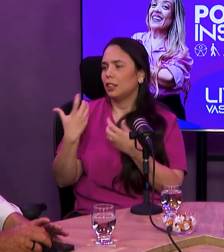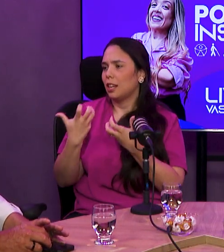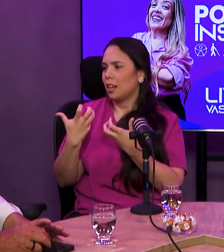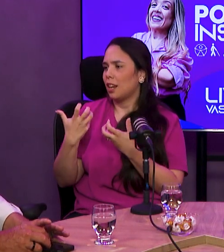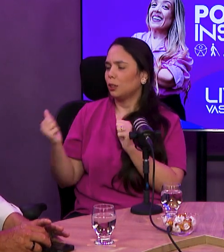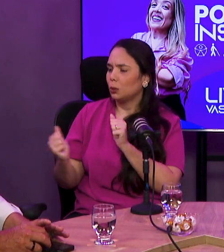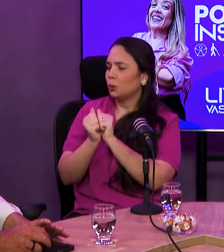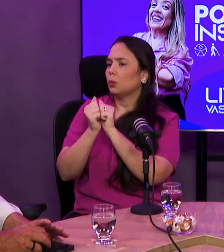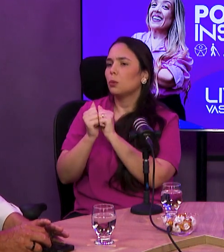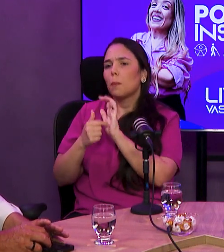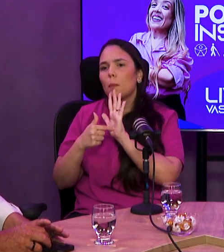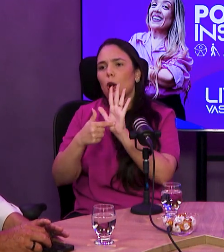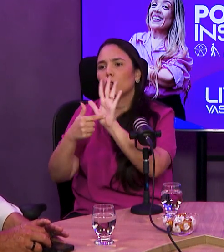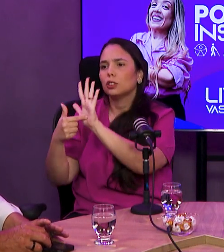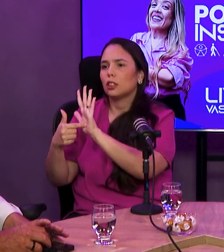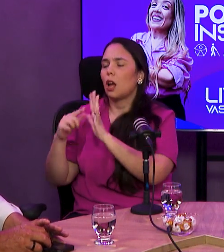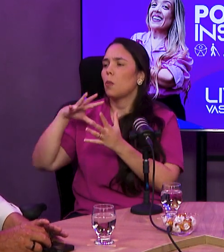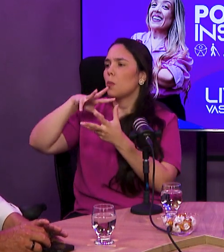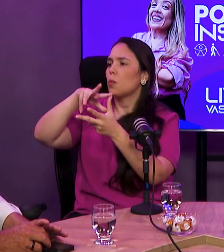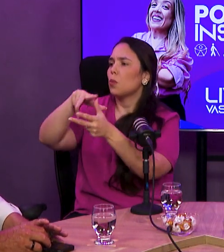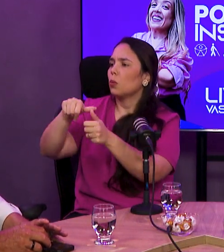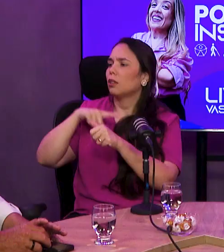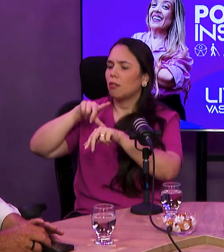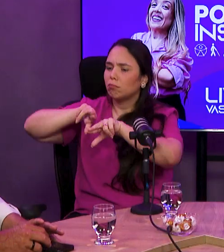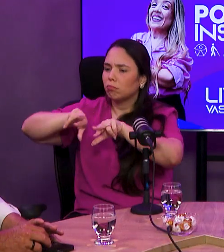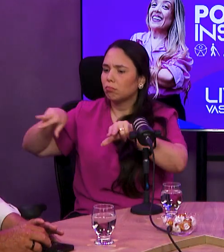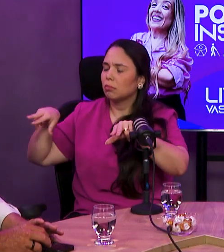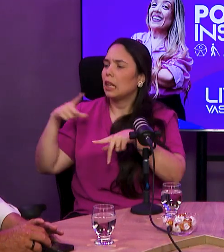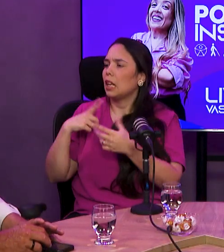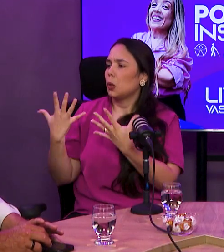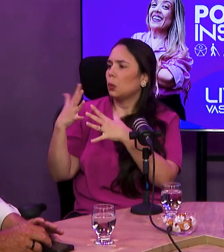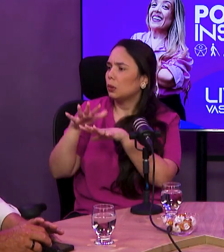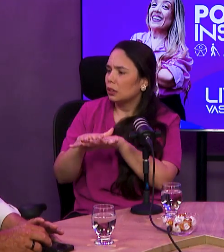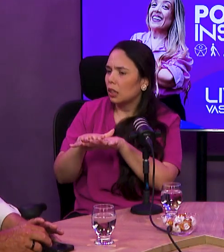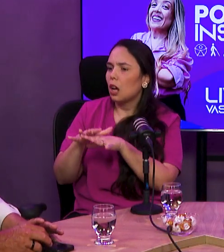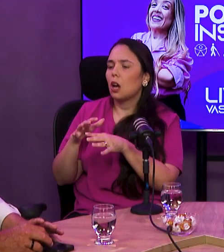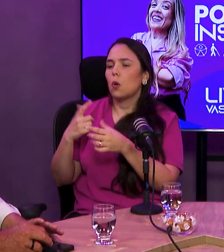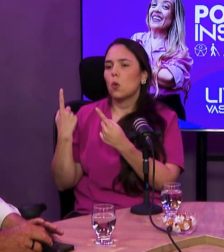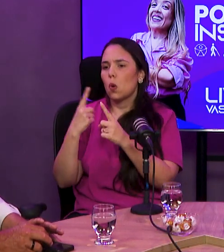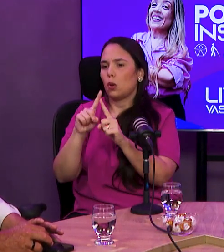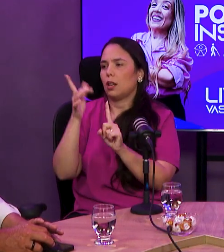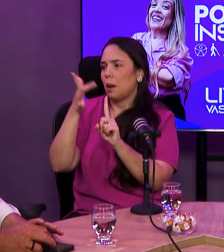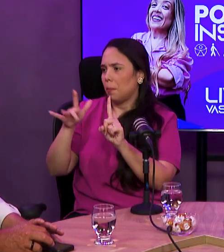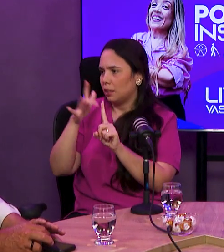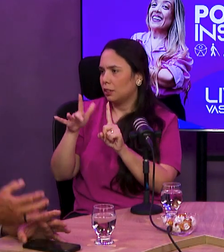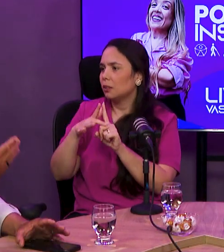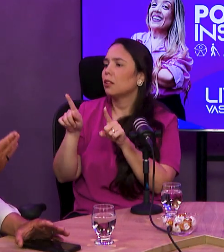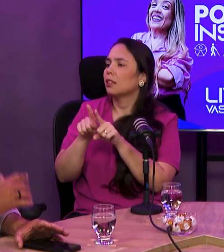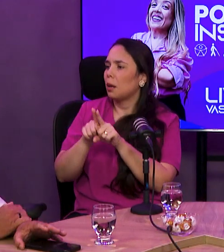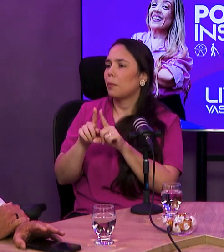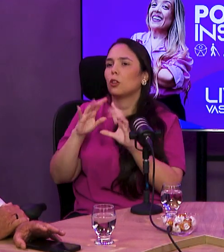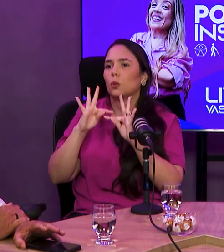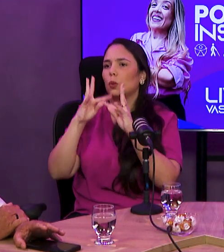casa, mostrar para as pessoas que o mundo é diverso, que a gente quer mais inclusão, lutar contra o capacitismo e estar em todos os